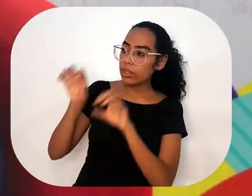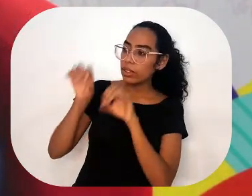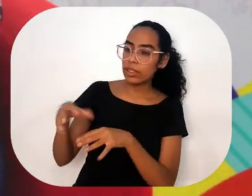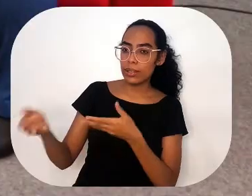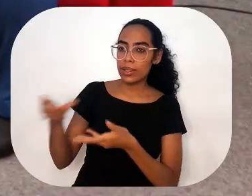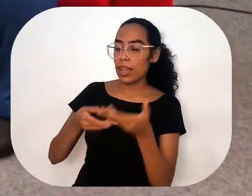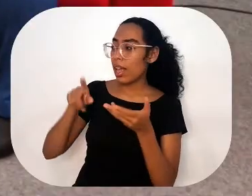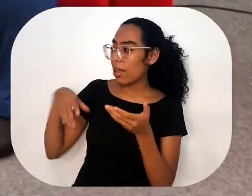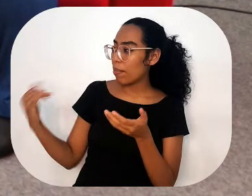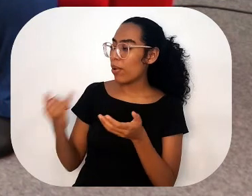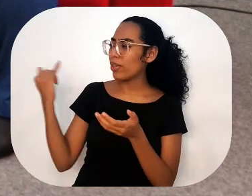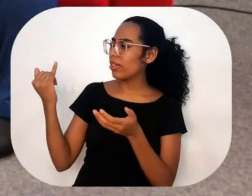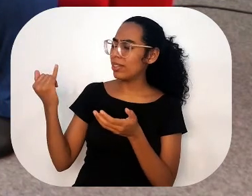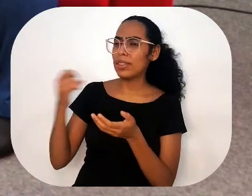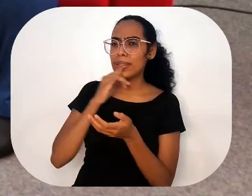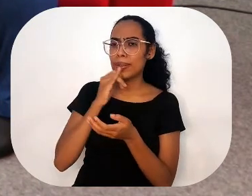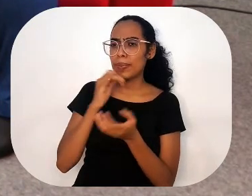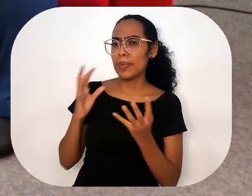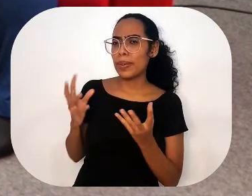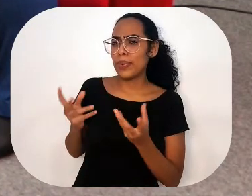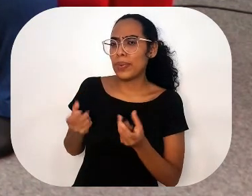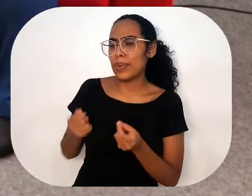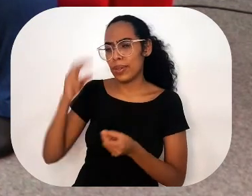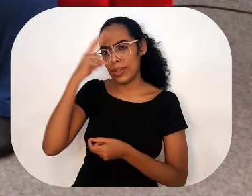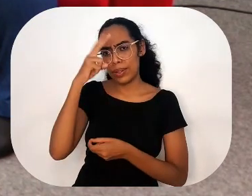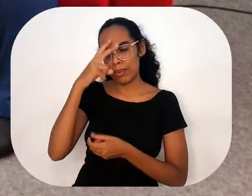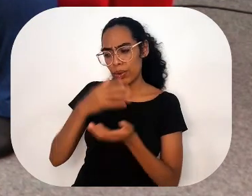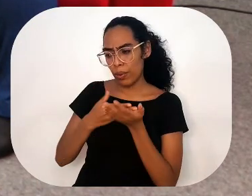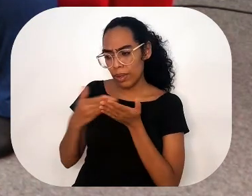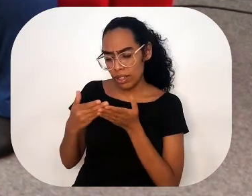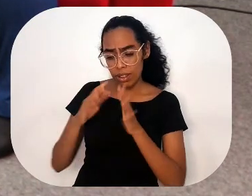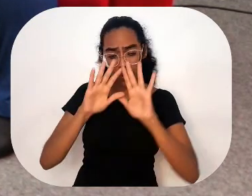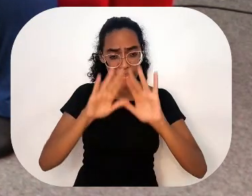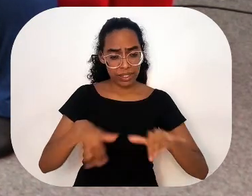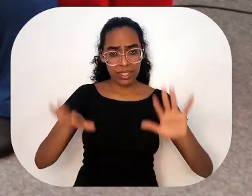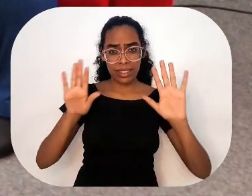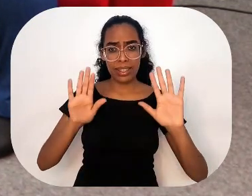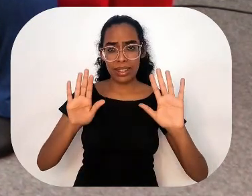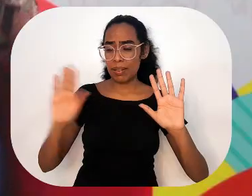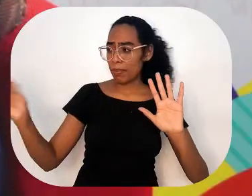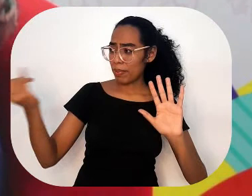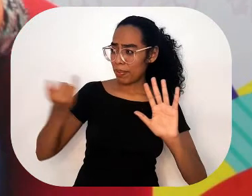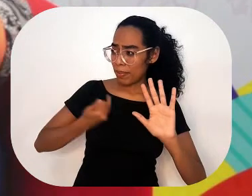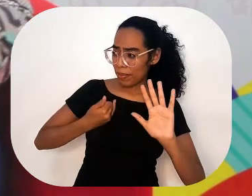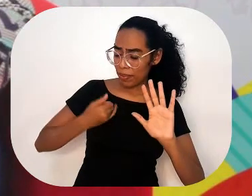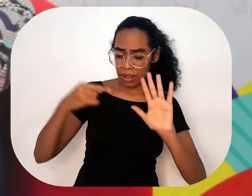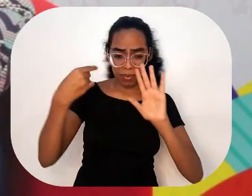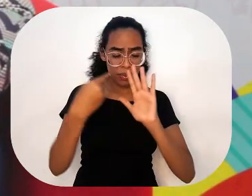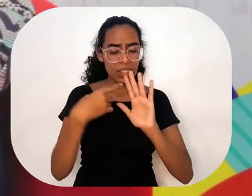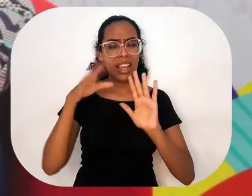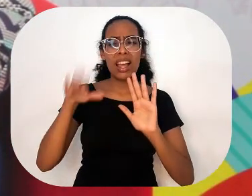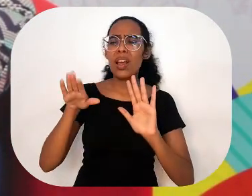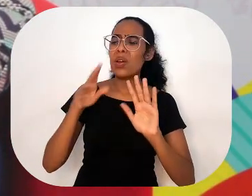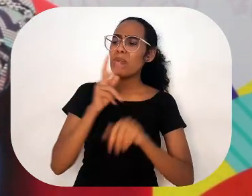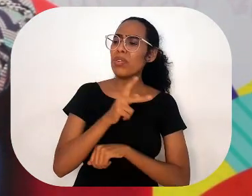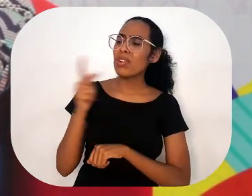bônus também eu acho que isso é importante né Tiago e é incrível porque eu lembro logo que eu cheguei na UFC as perguntas que os